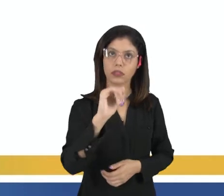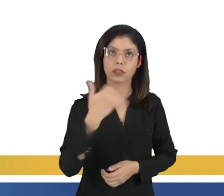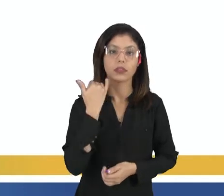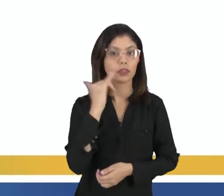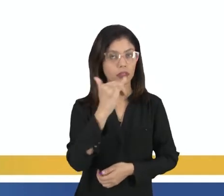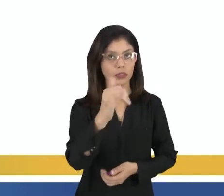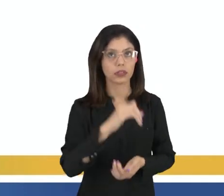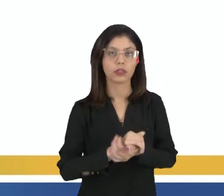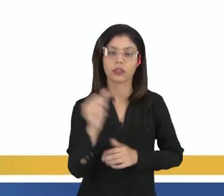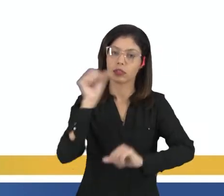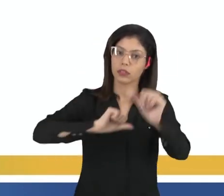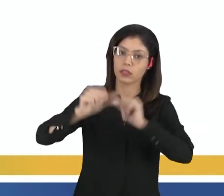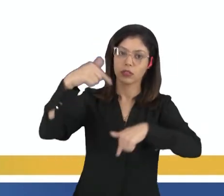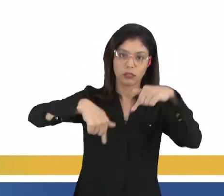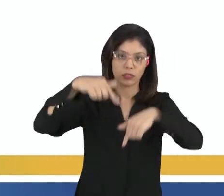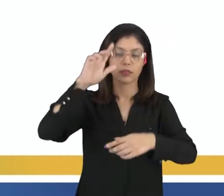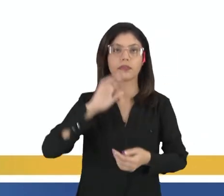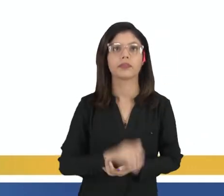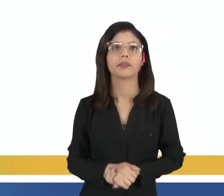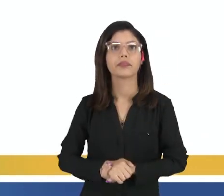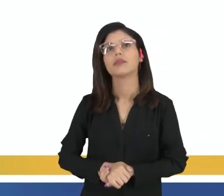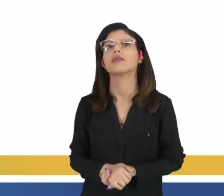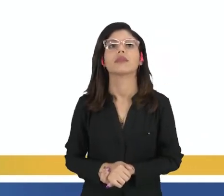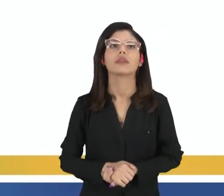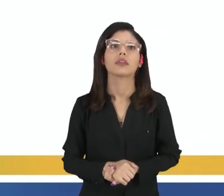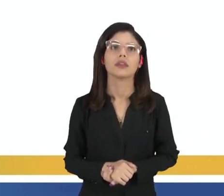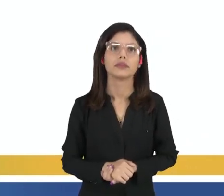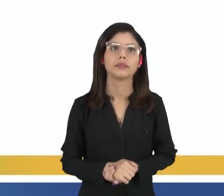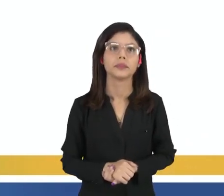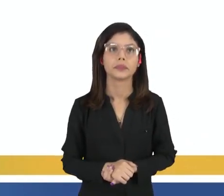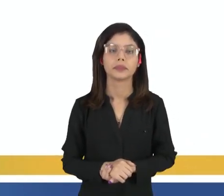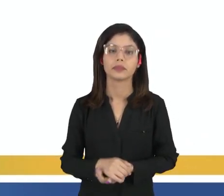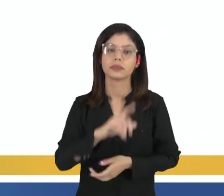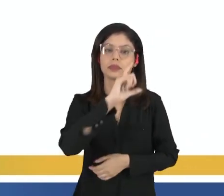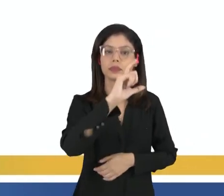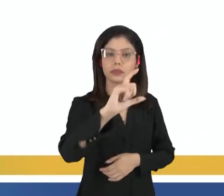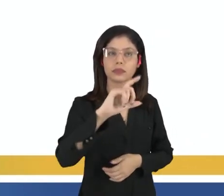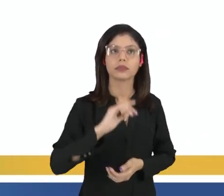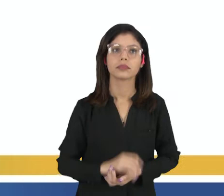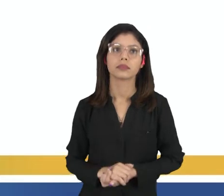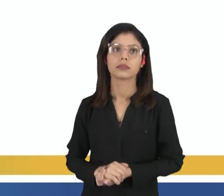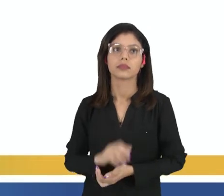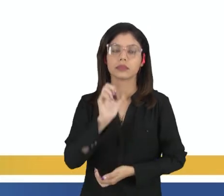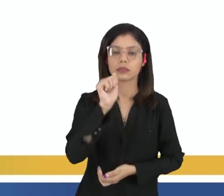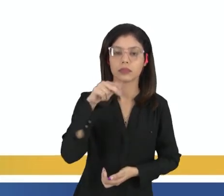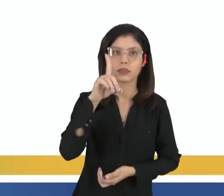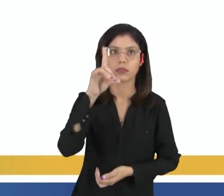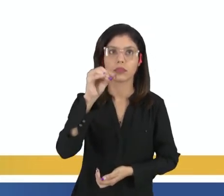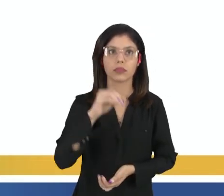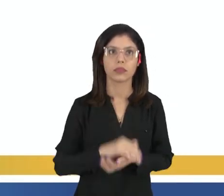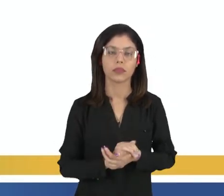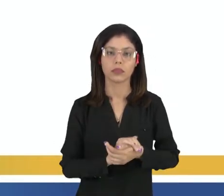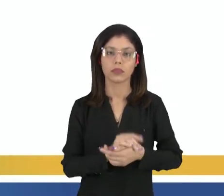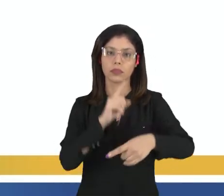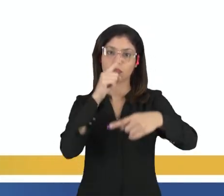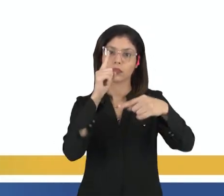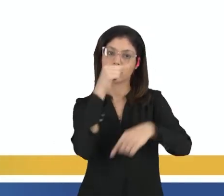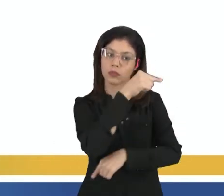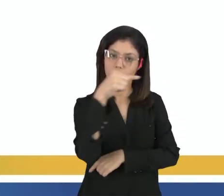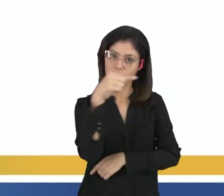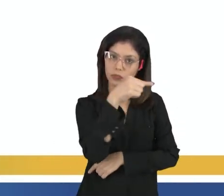de energia elétrica em química. Nós temos aqui nas pilhas, o anodo é o